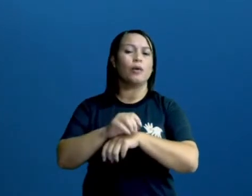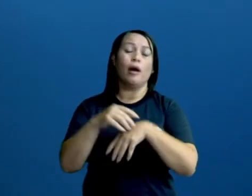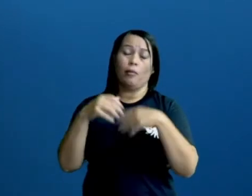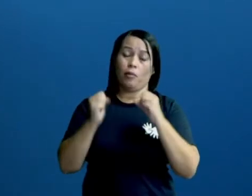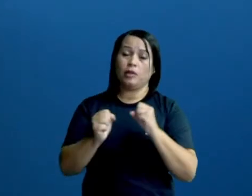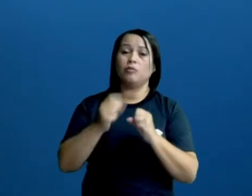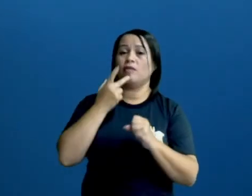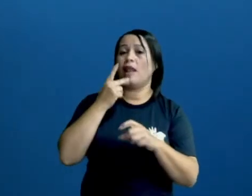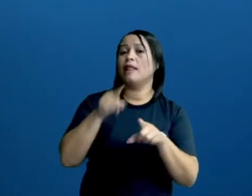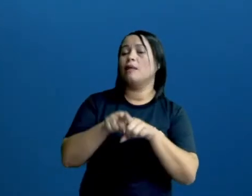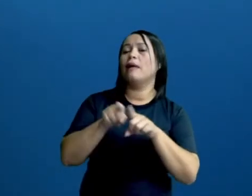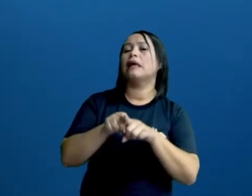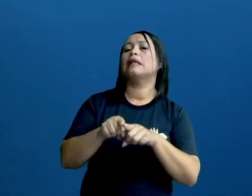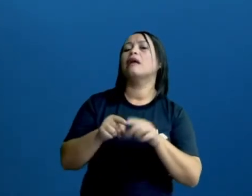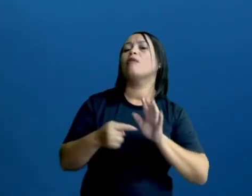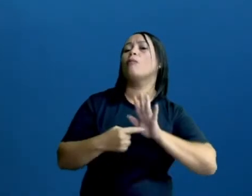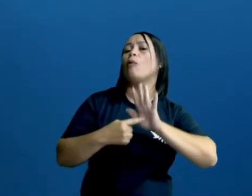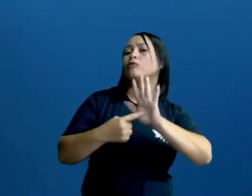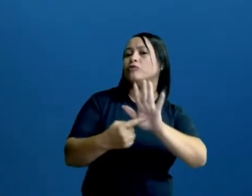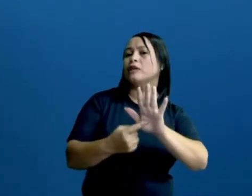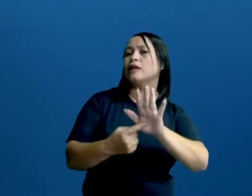dizer que ele estava aí destacando